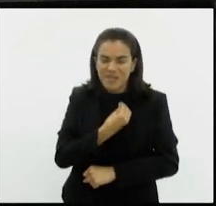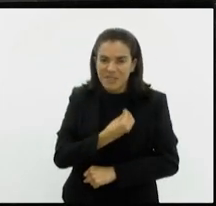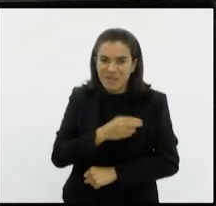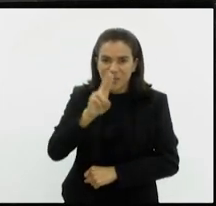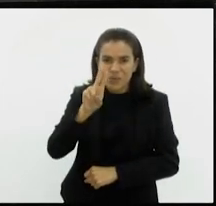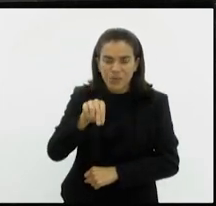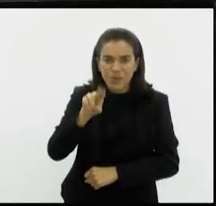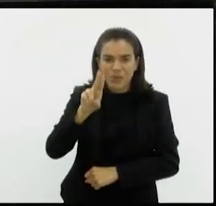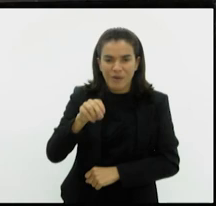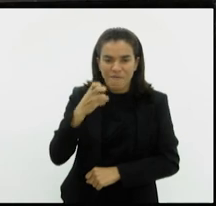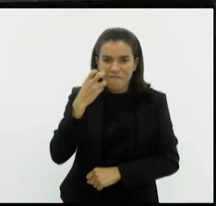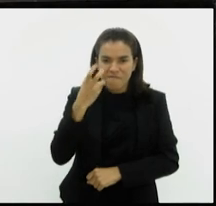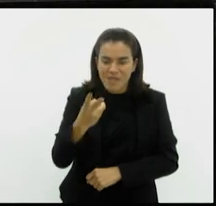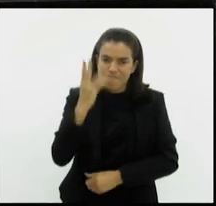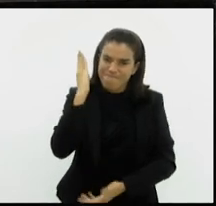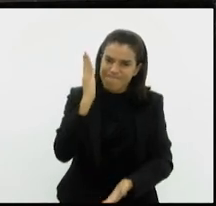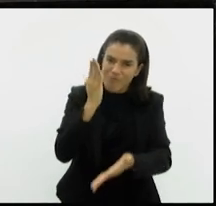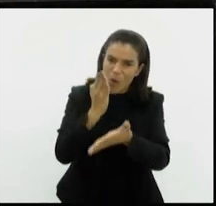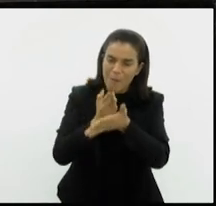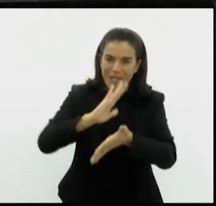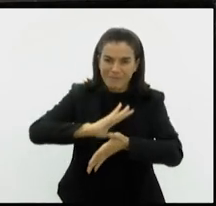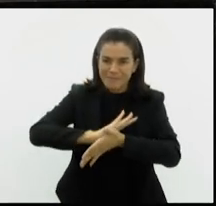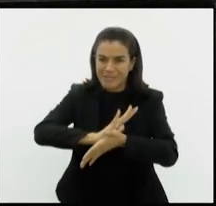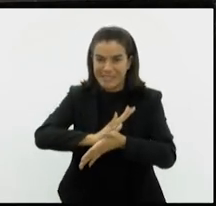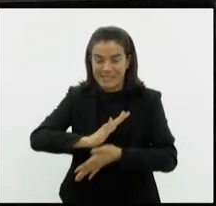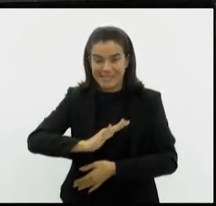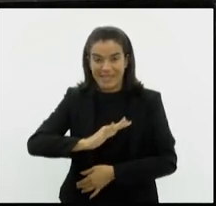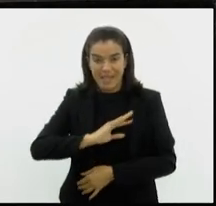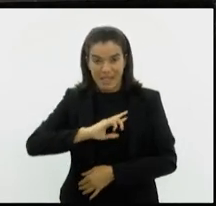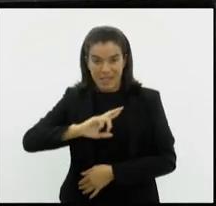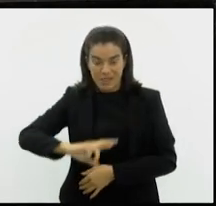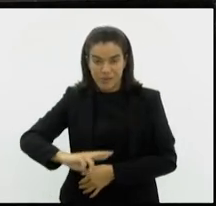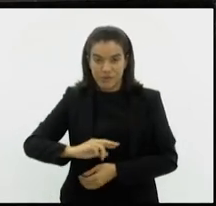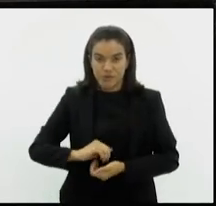combate ao preconceito religioso